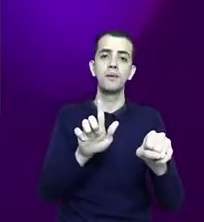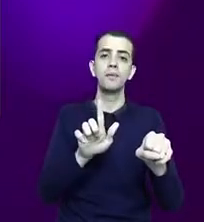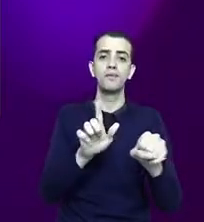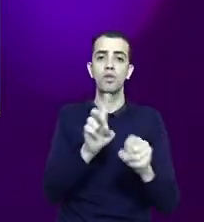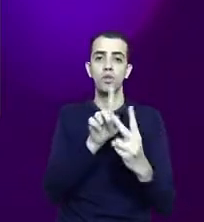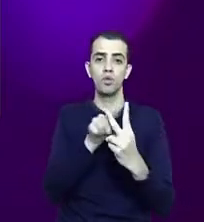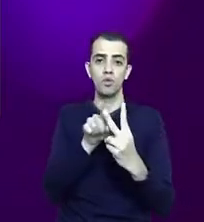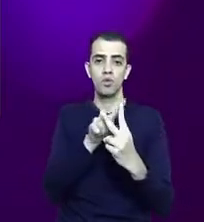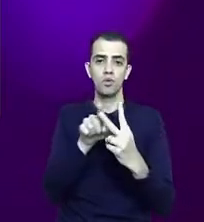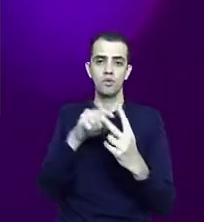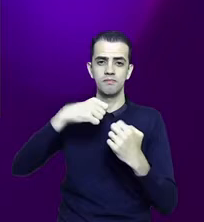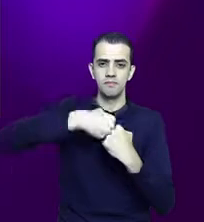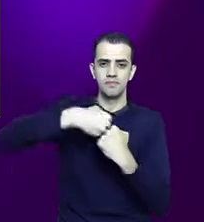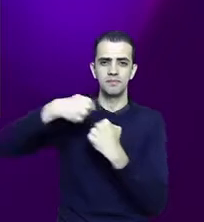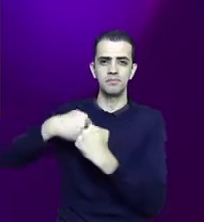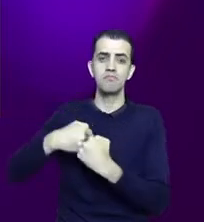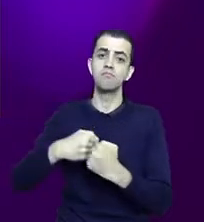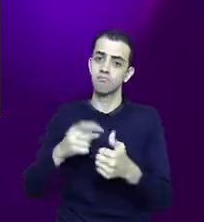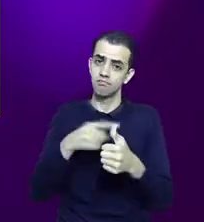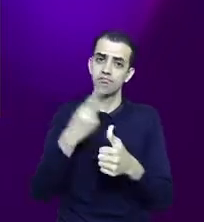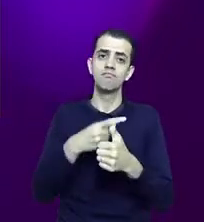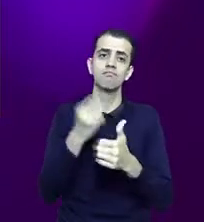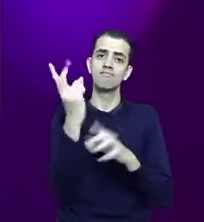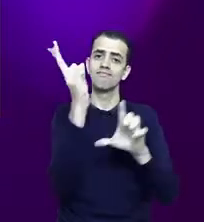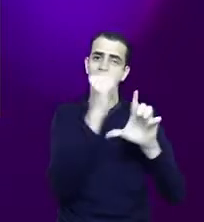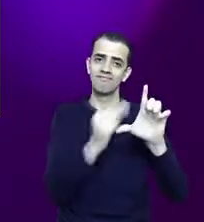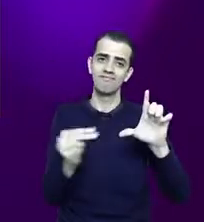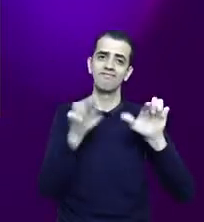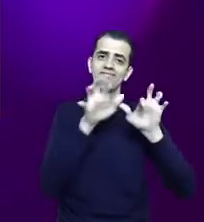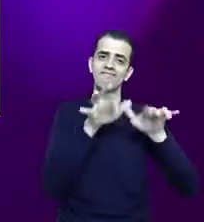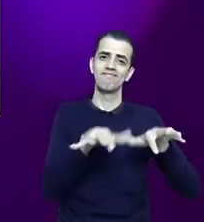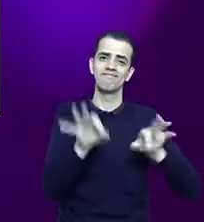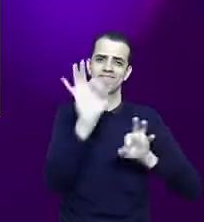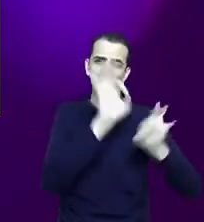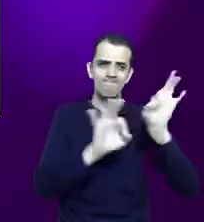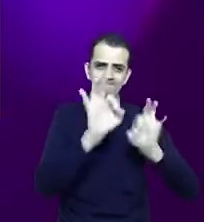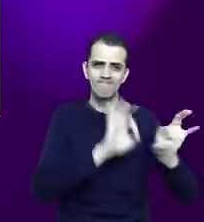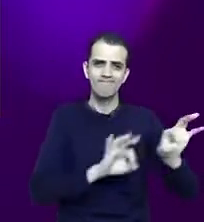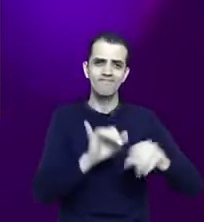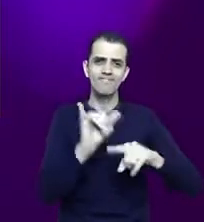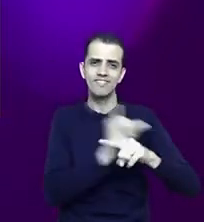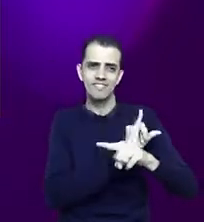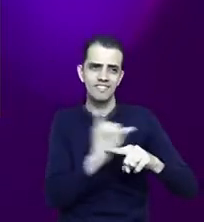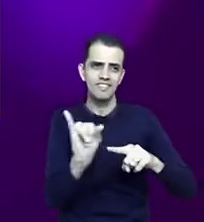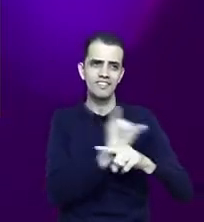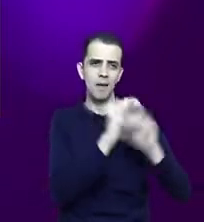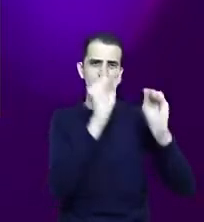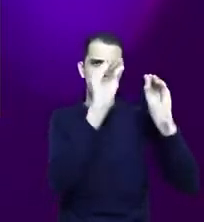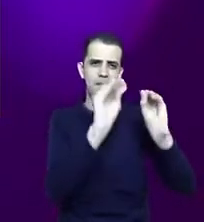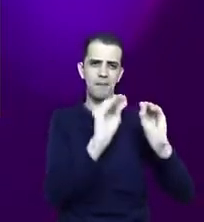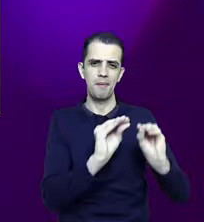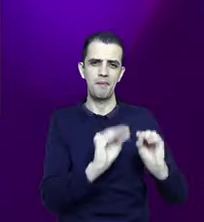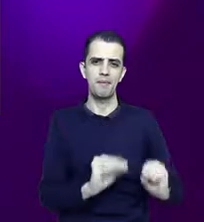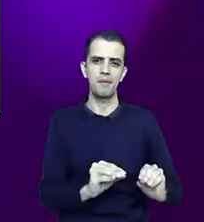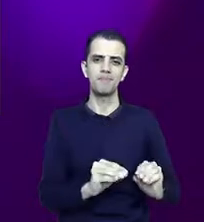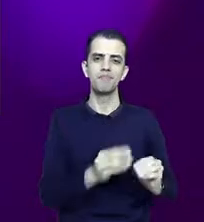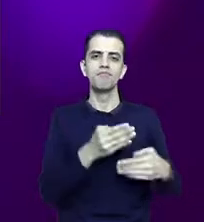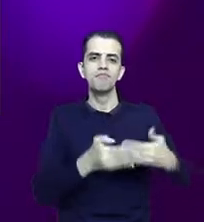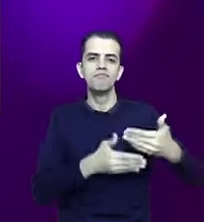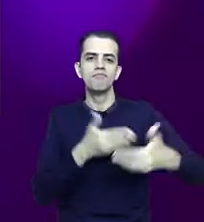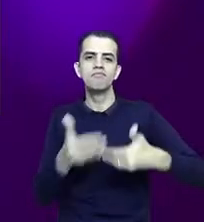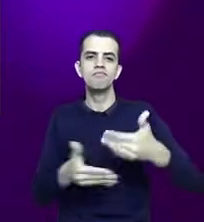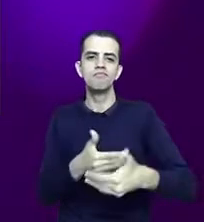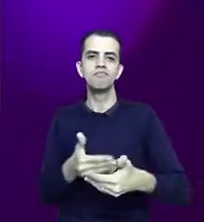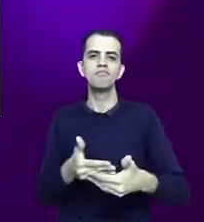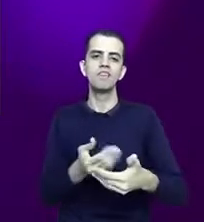caso de simulação virtual, na qual se utilizou toda essa tecnologia, esse workflow, para gerar